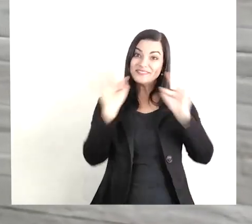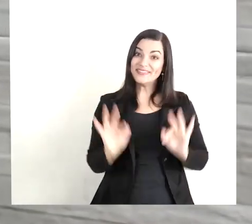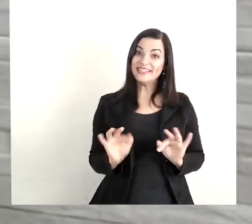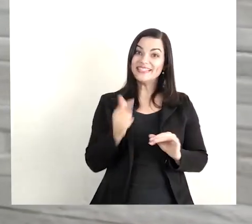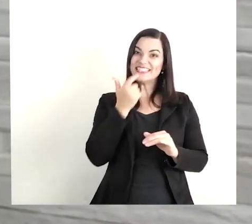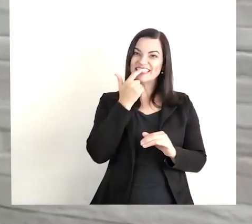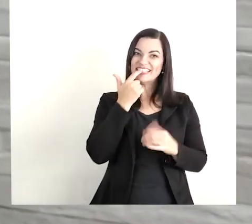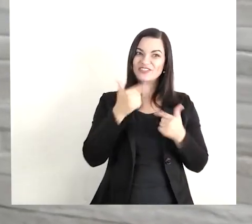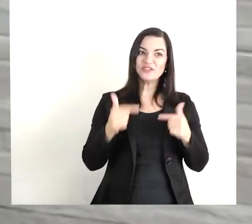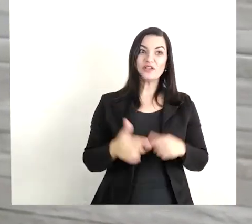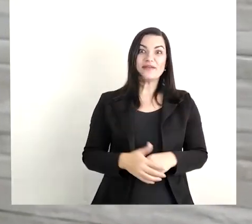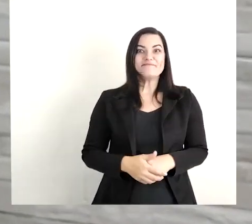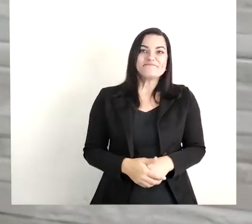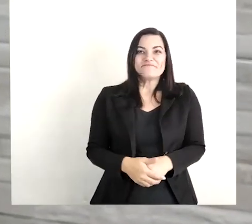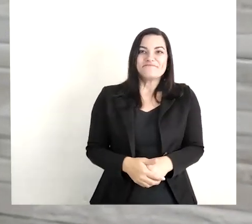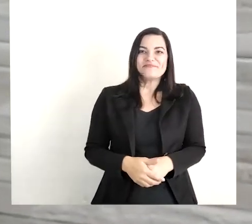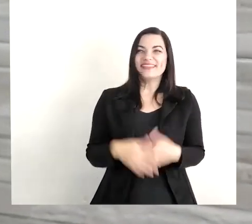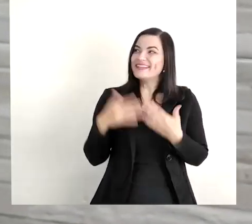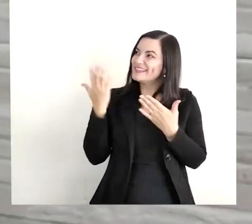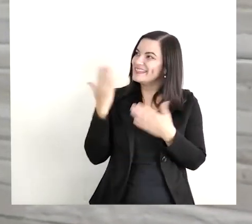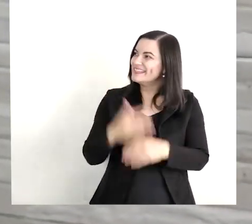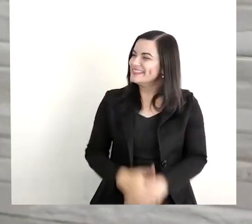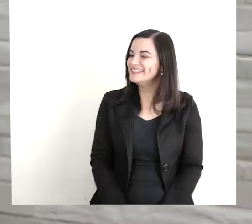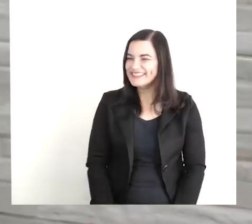feliz sem aparecer os dentes?